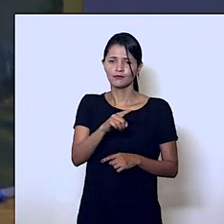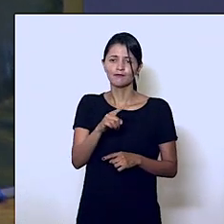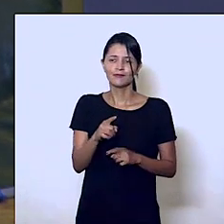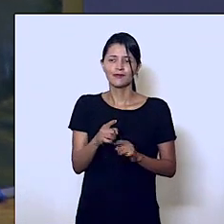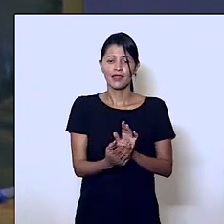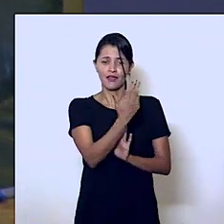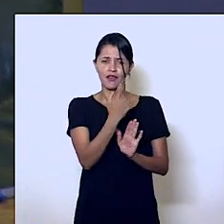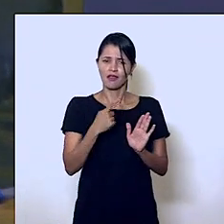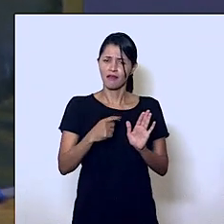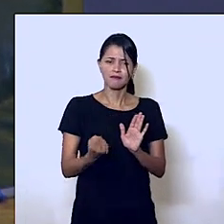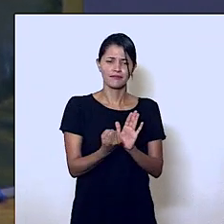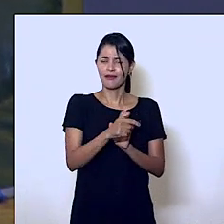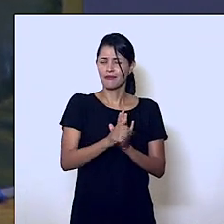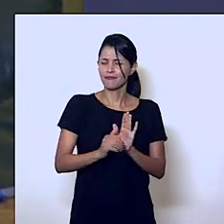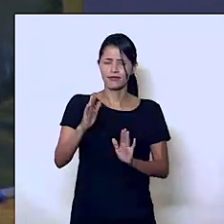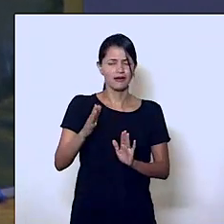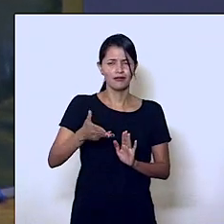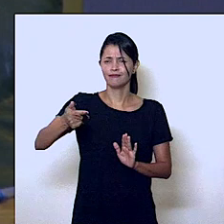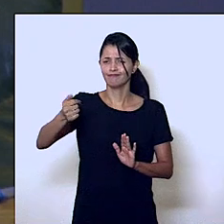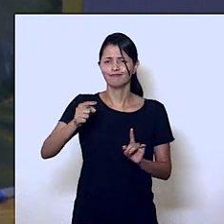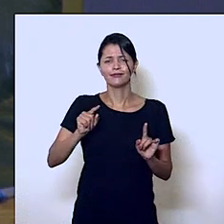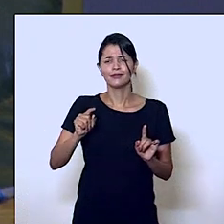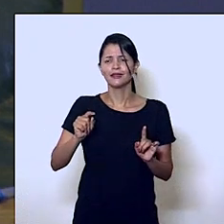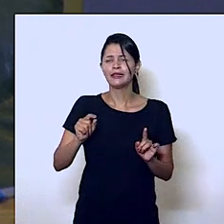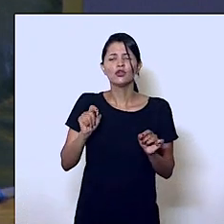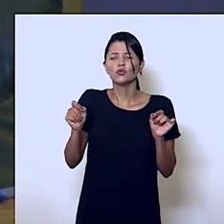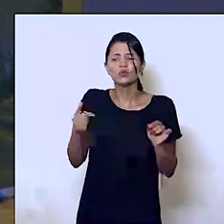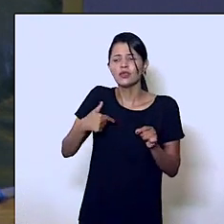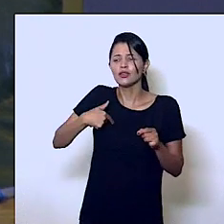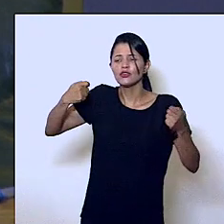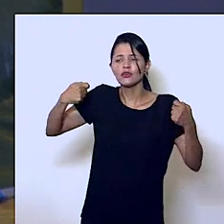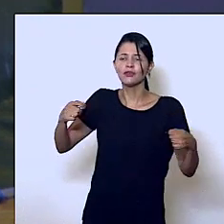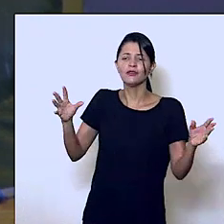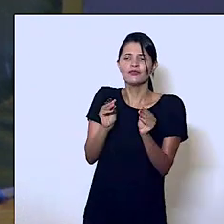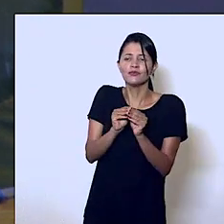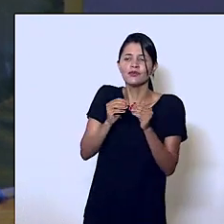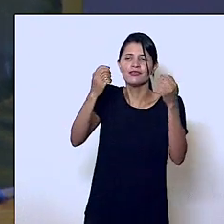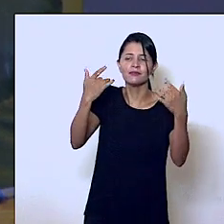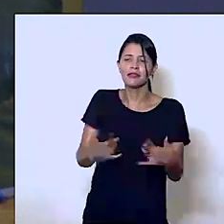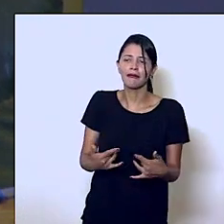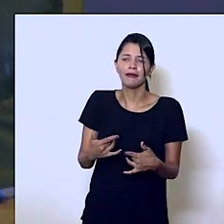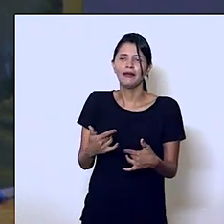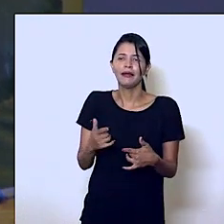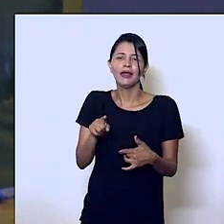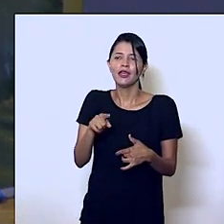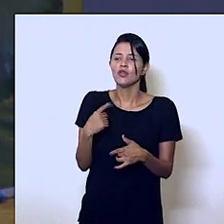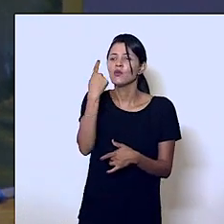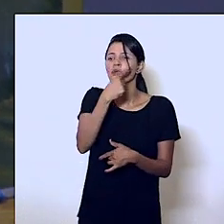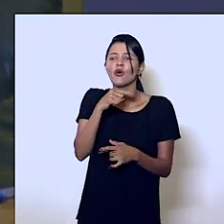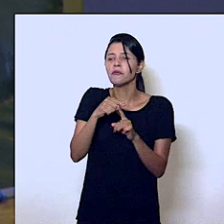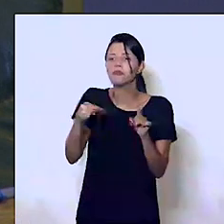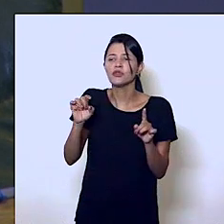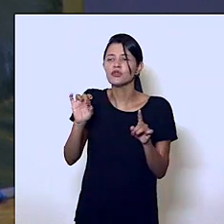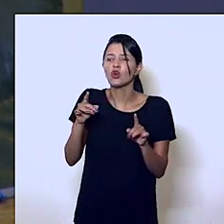mais rica do que nós seríamos capazes de resumir em pouco mais de uma hora e meia de depoimentos. Mas, certamente,